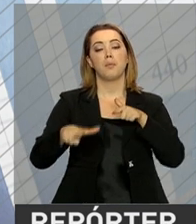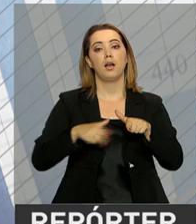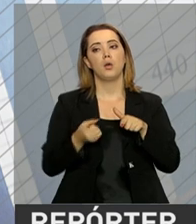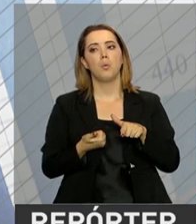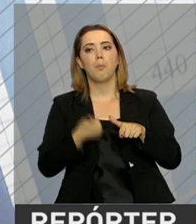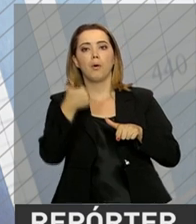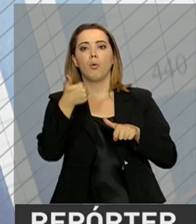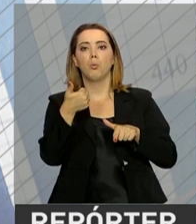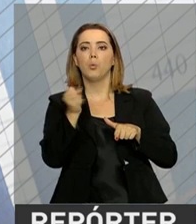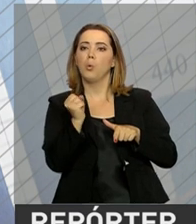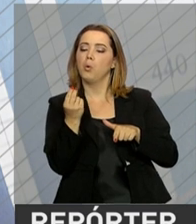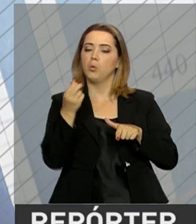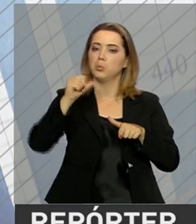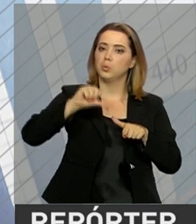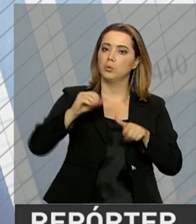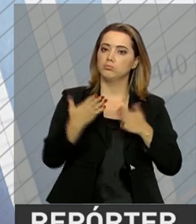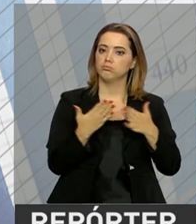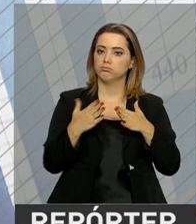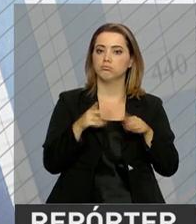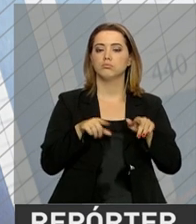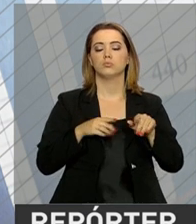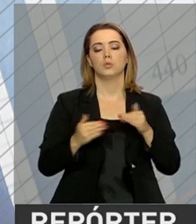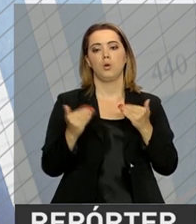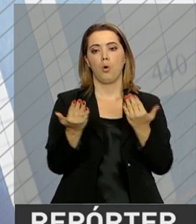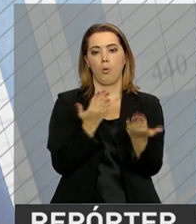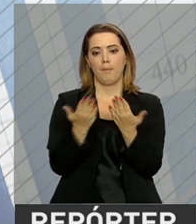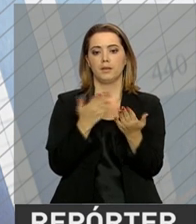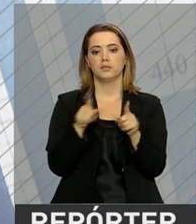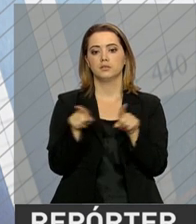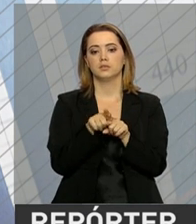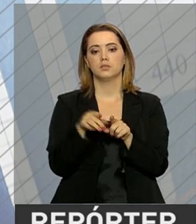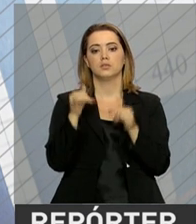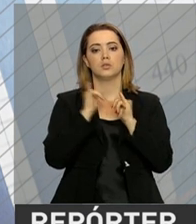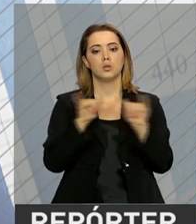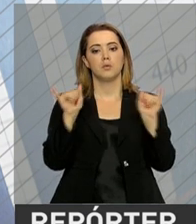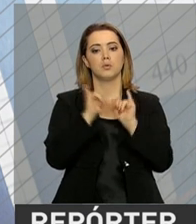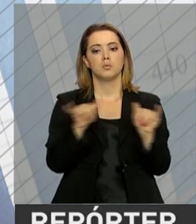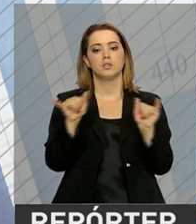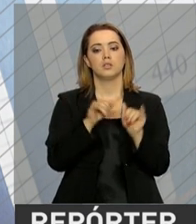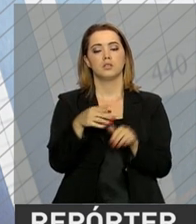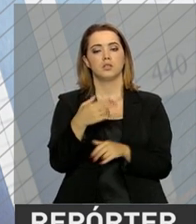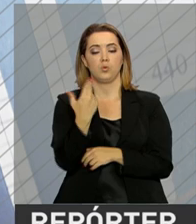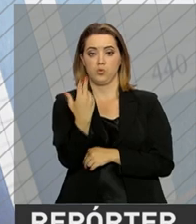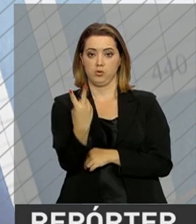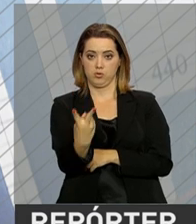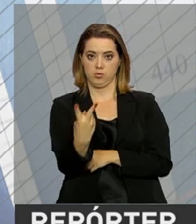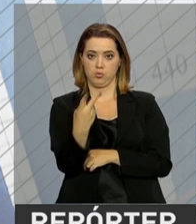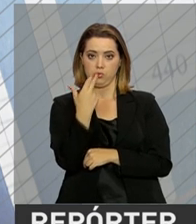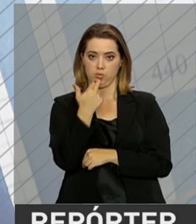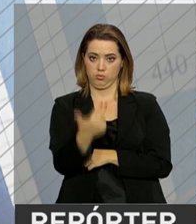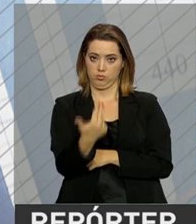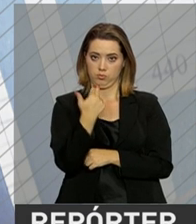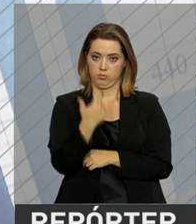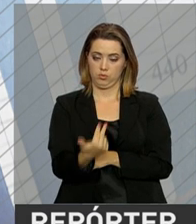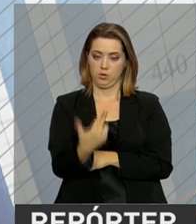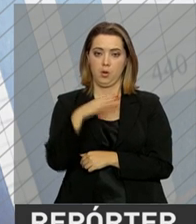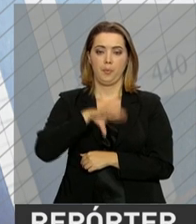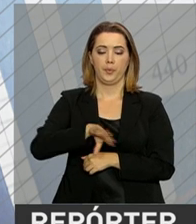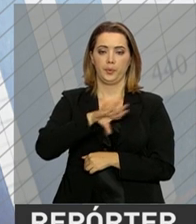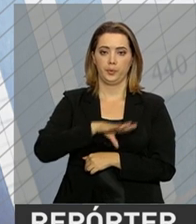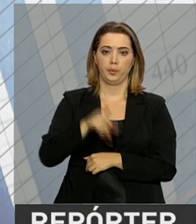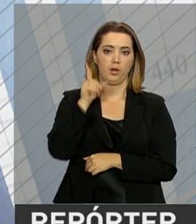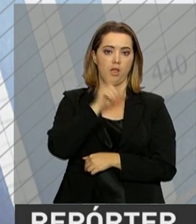fortalecimento das agências reguladoras a publicação de editais em português e inglês para facilitar a participação de investidores